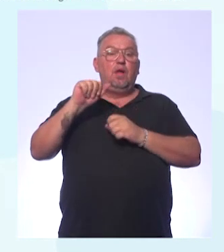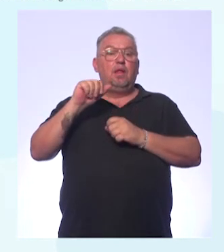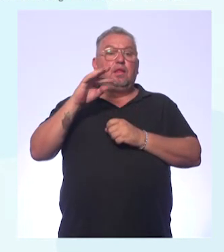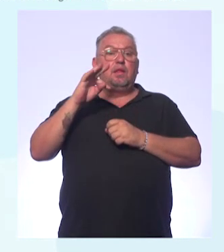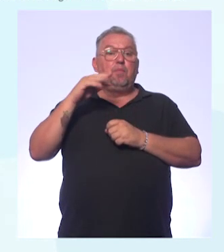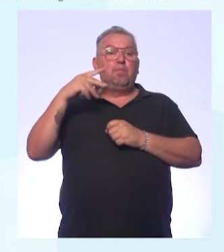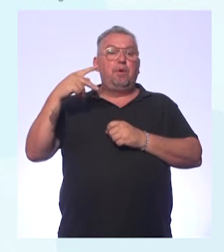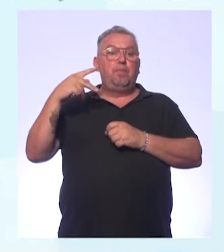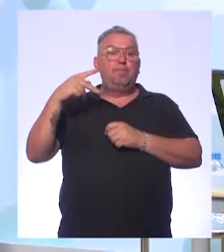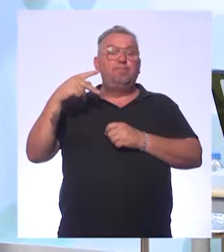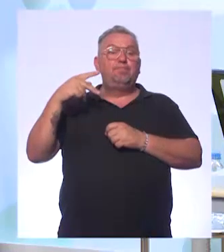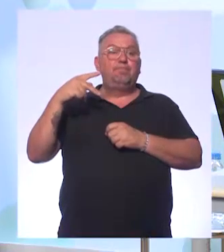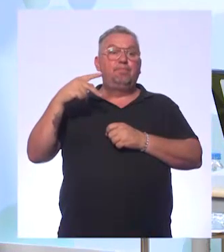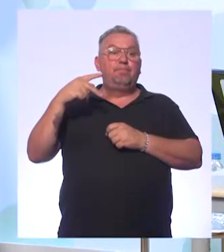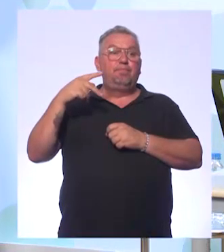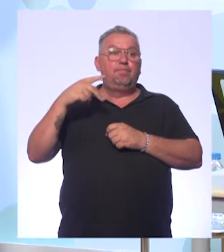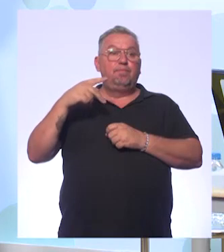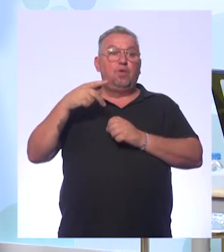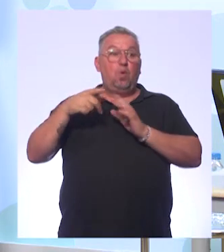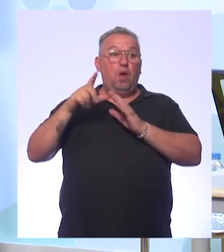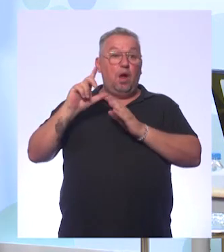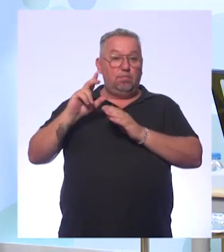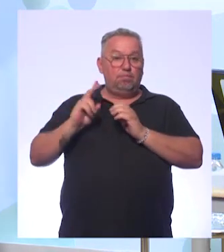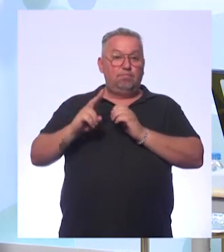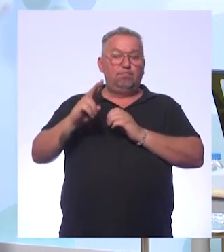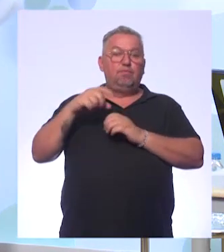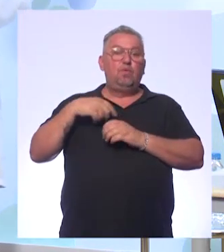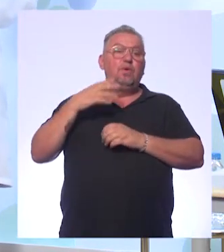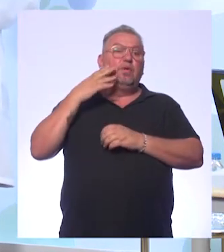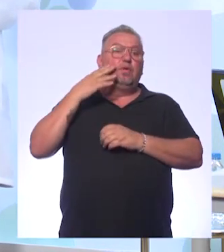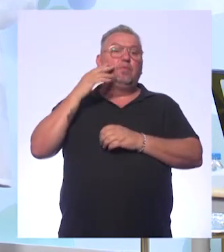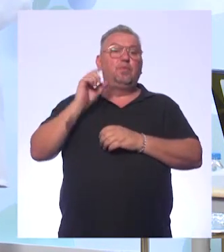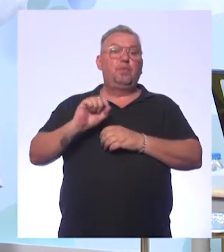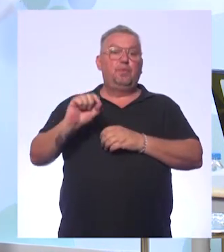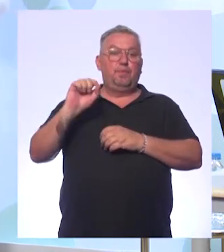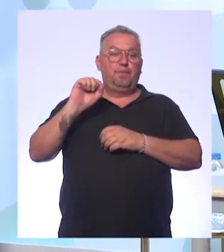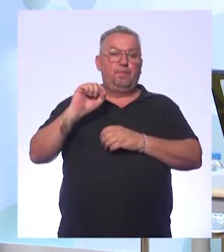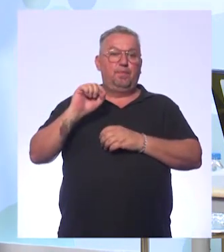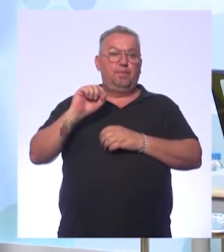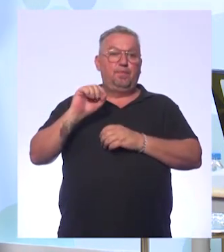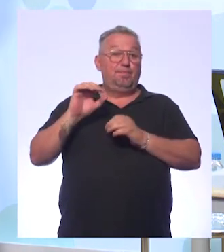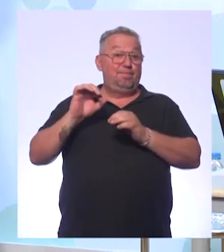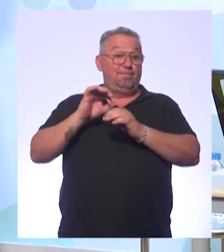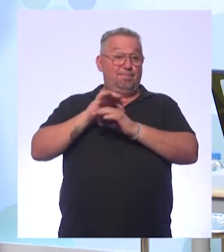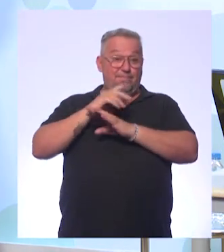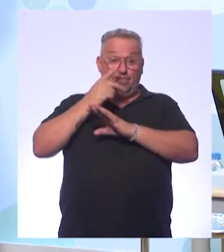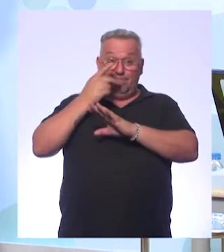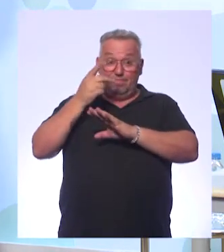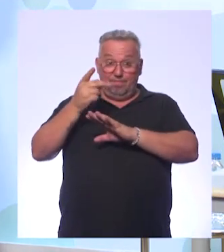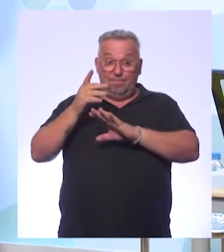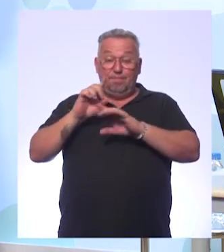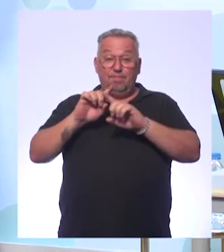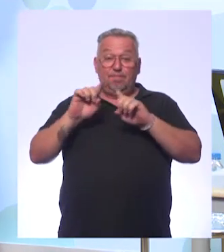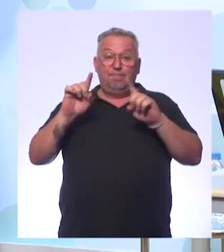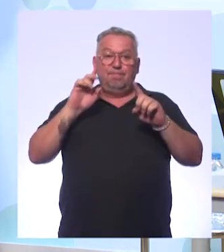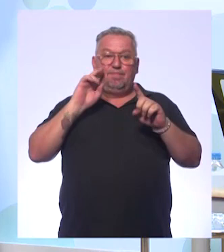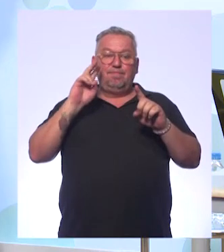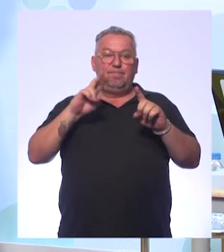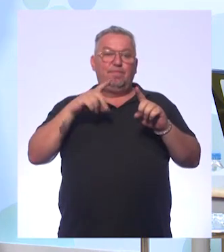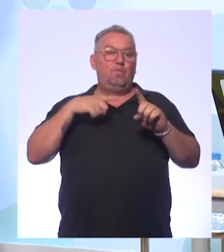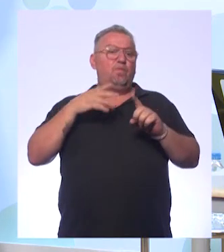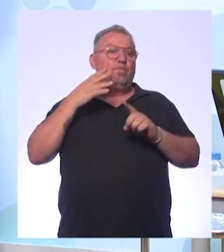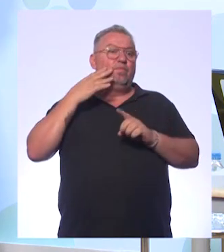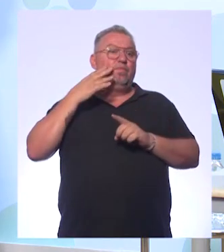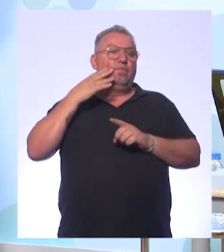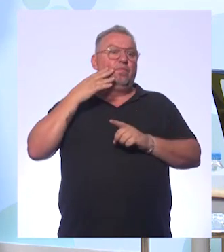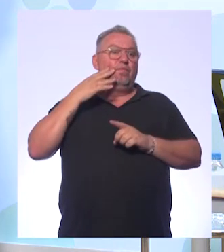Bom, antes de eu prosseguir, eu quero saber o seguinte. Acabei de falar, hein? Mas eu ainda assim quero